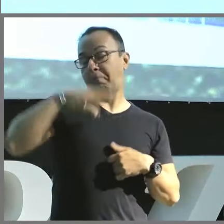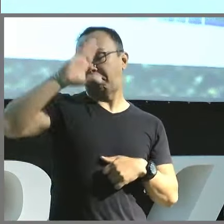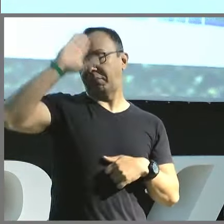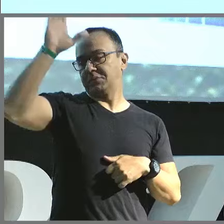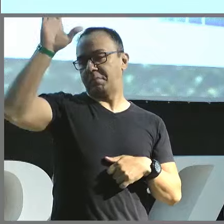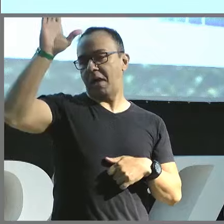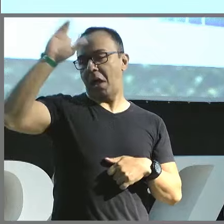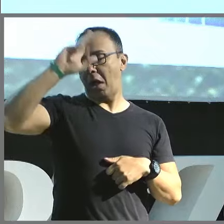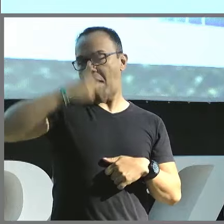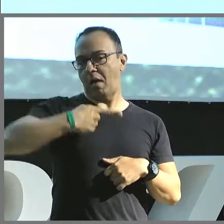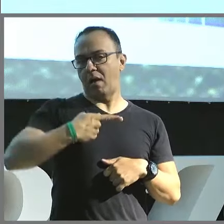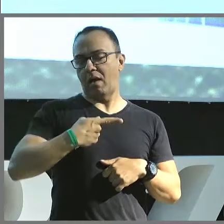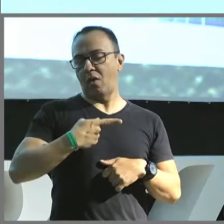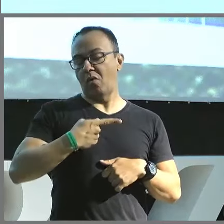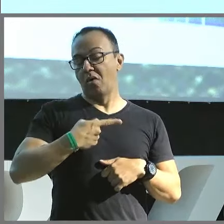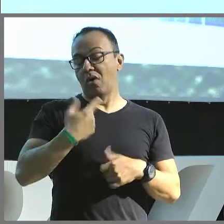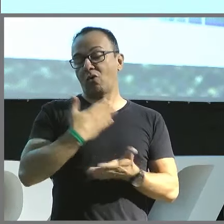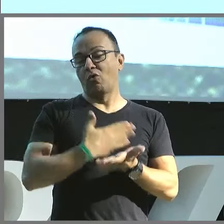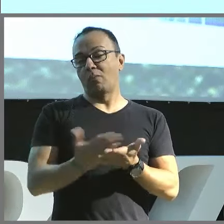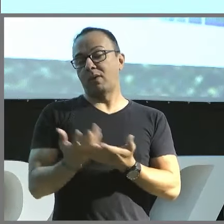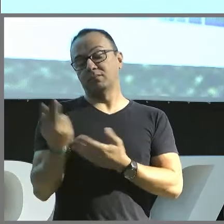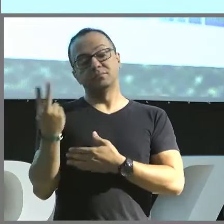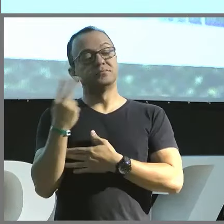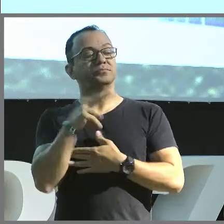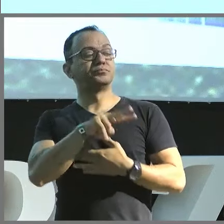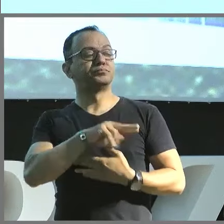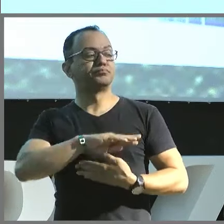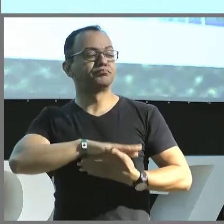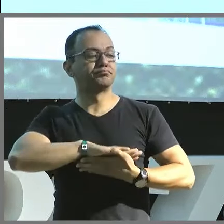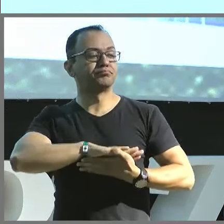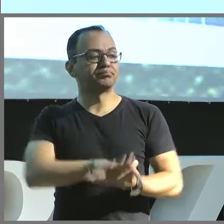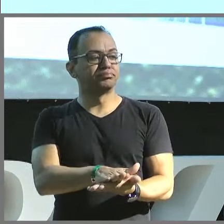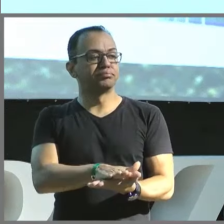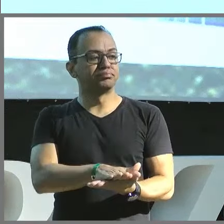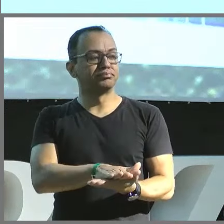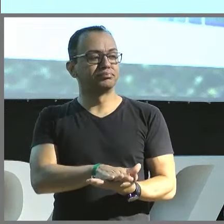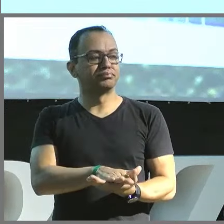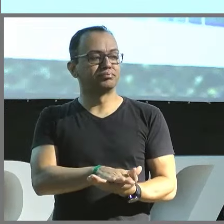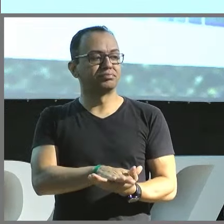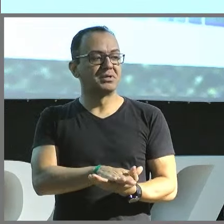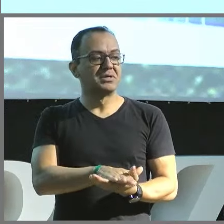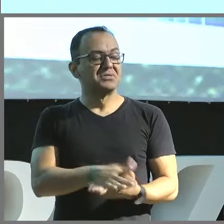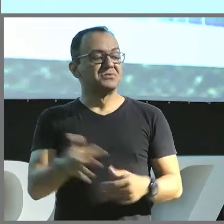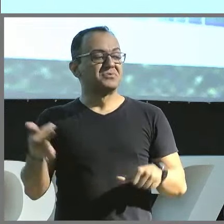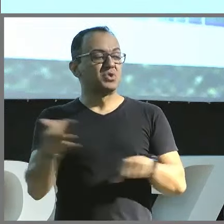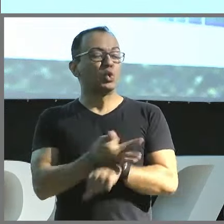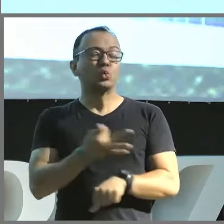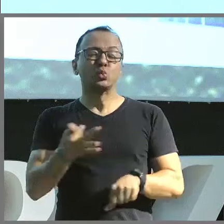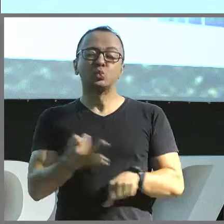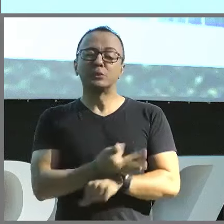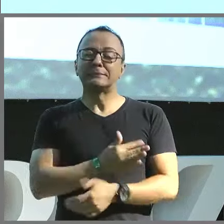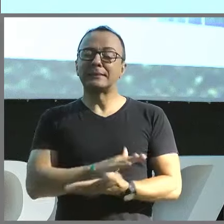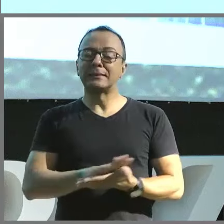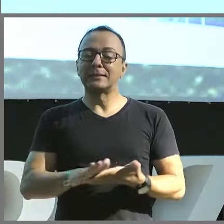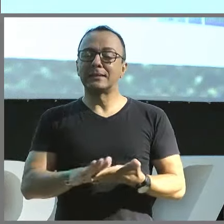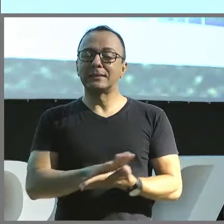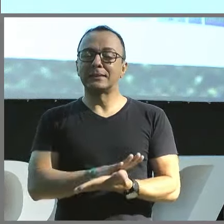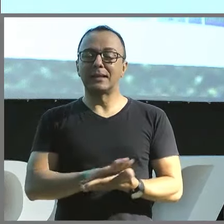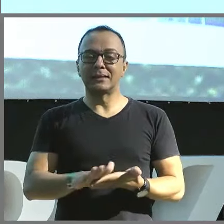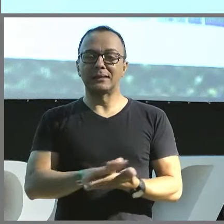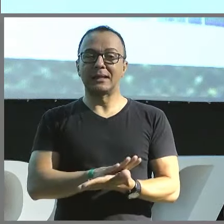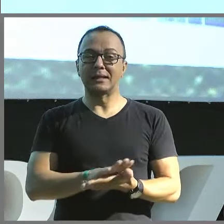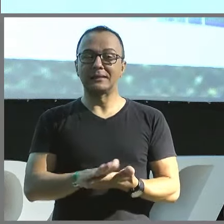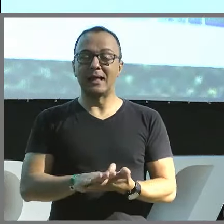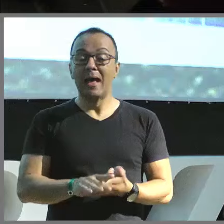olhar o outro com preconceito pela diferença. Induz-nos à intolerância. A intolerância nos